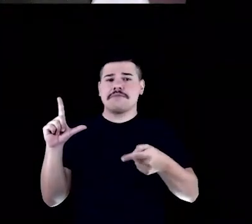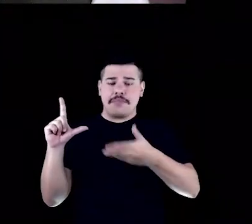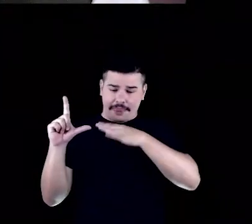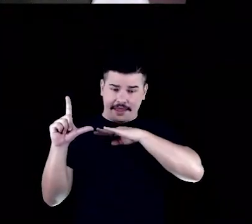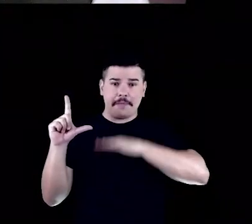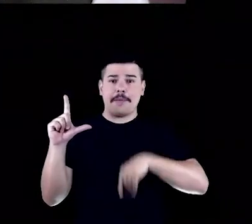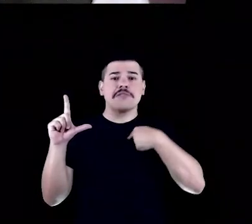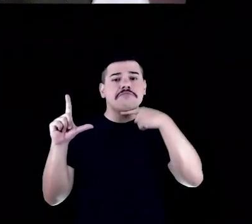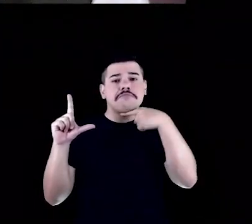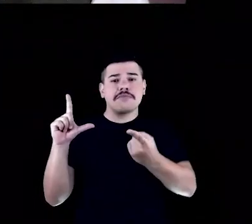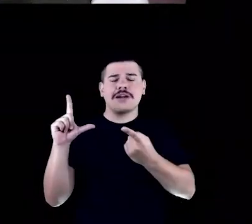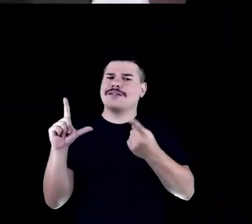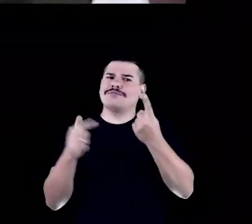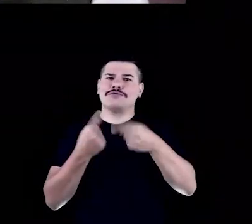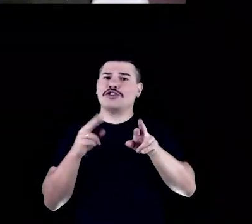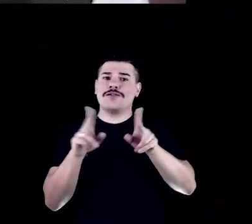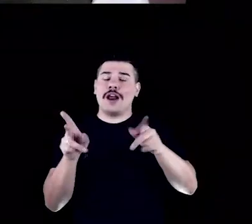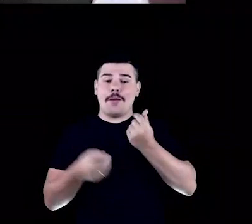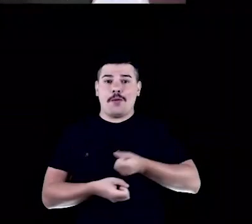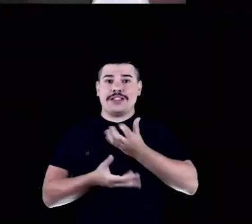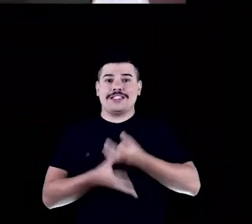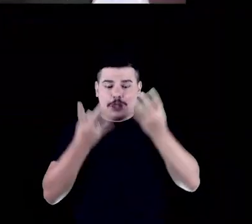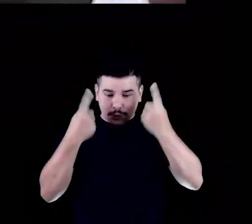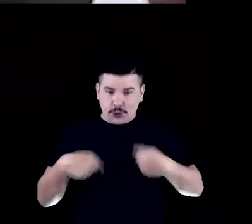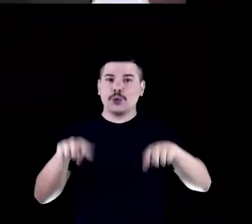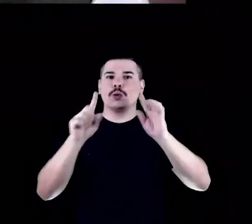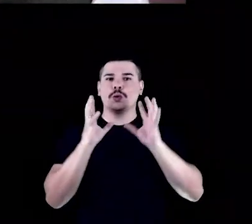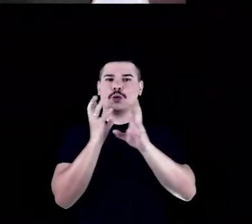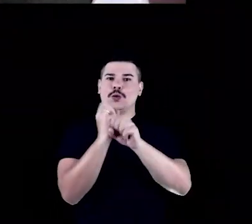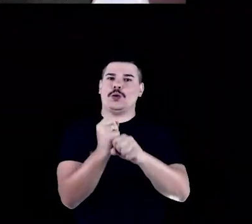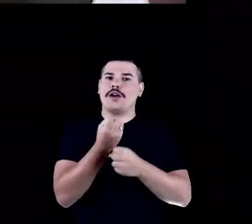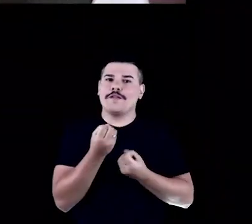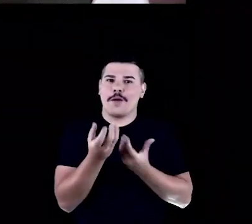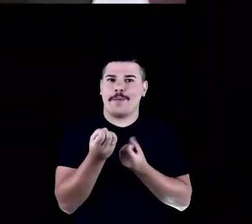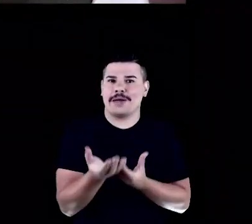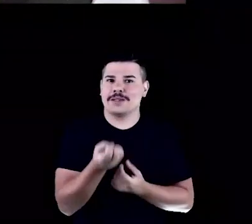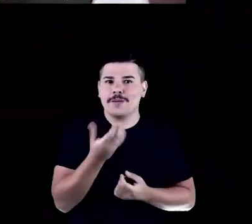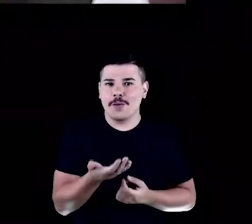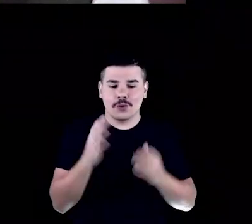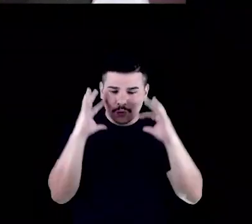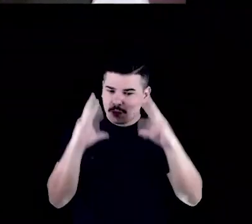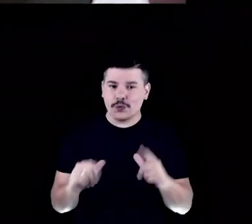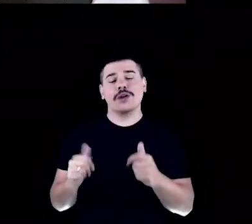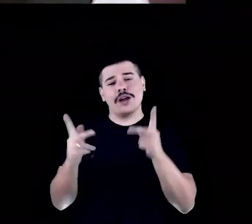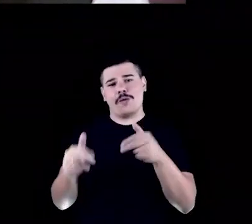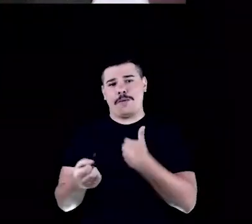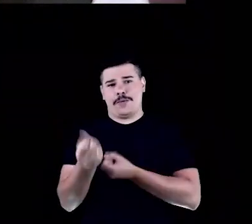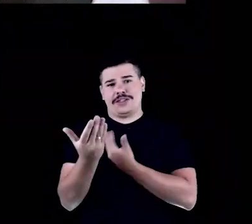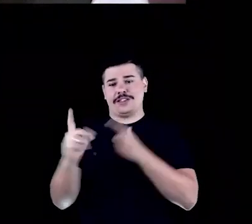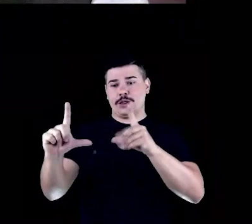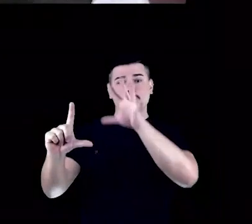importa. A nossa forma também não é conteúdo. Muito pelo contrário, né? Na poesia, a forma também é conteúdo e tudo é informação,